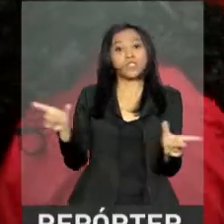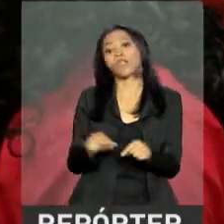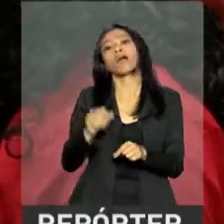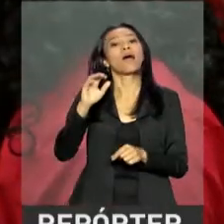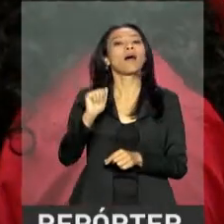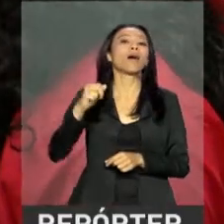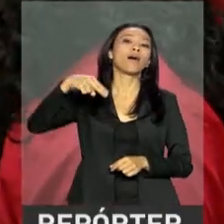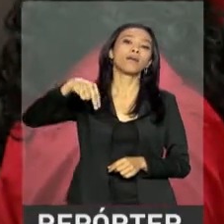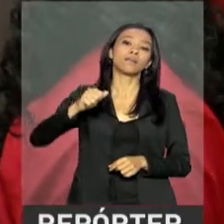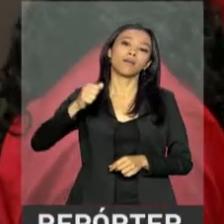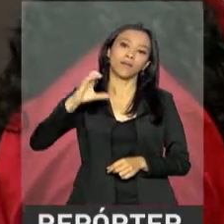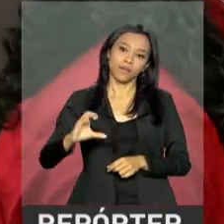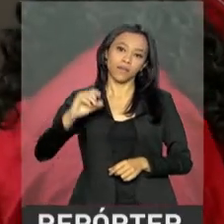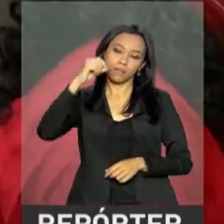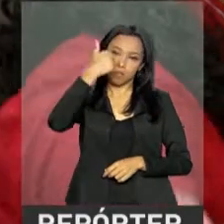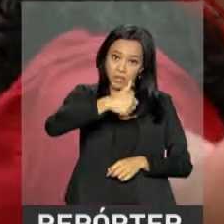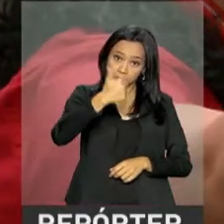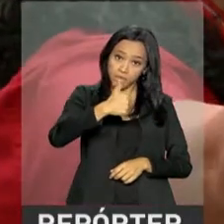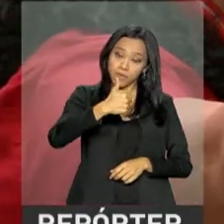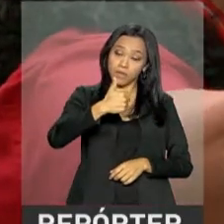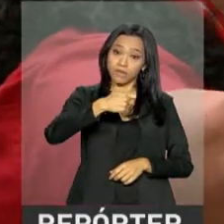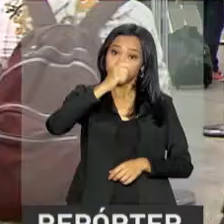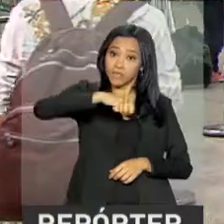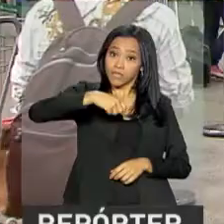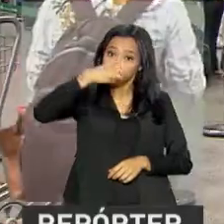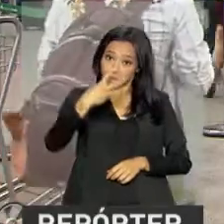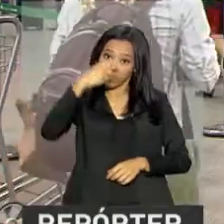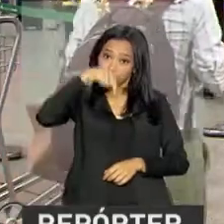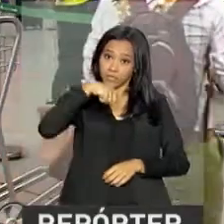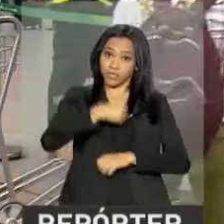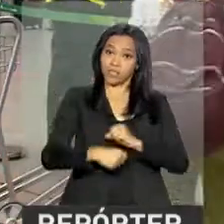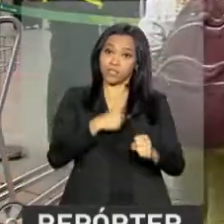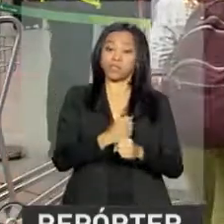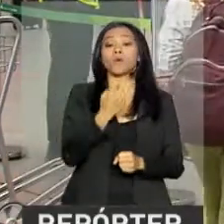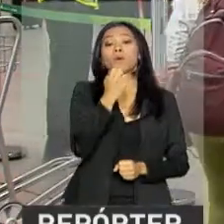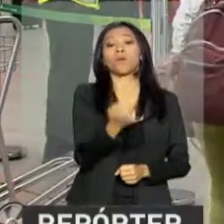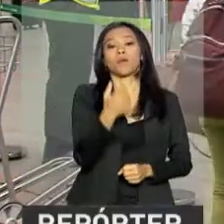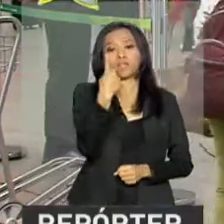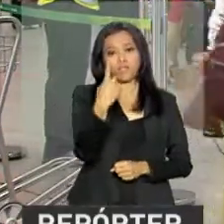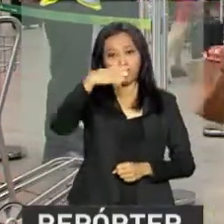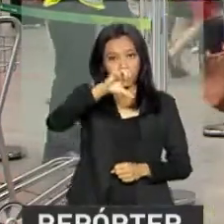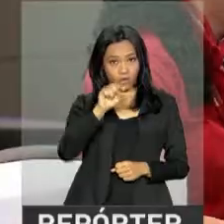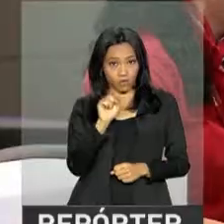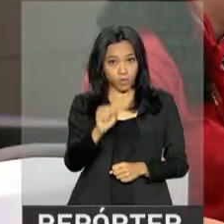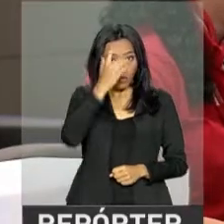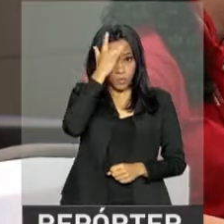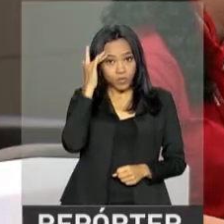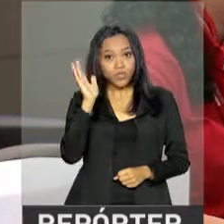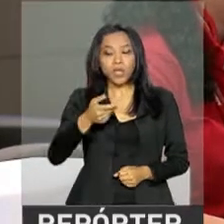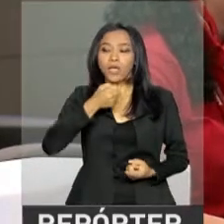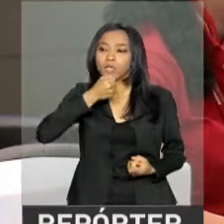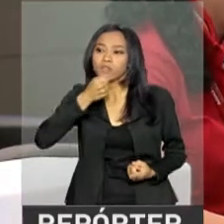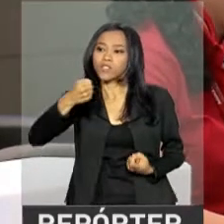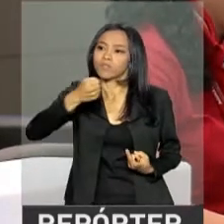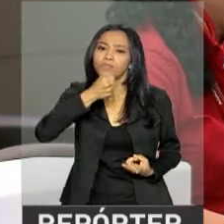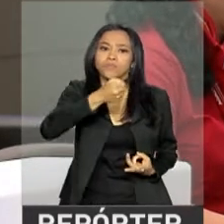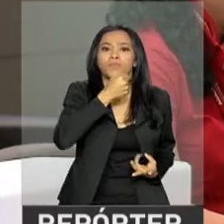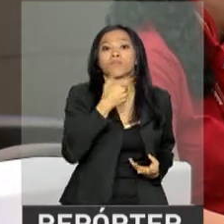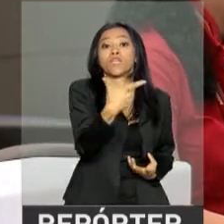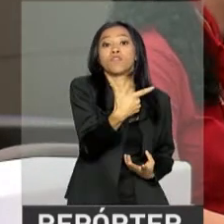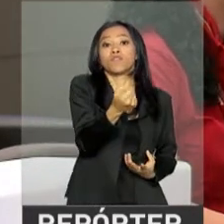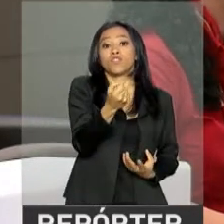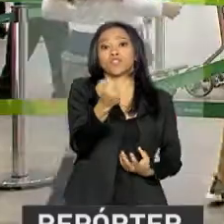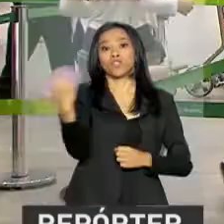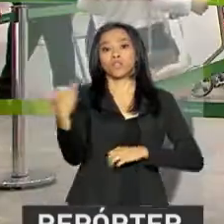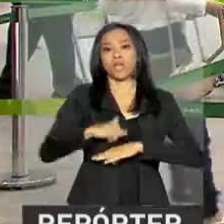realizada no primeiro trimestre deste ano quase 19 mil e quinhentas pessoas foram ouvidas em 20 aeroportos do